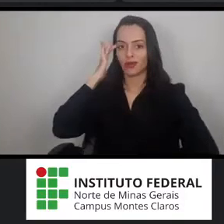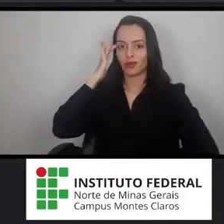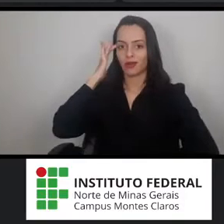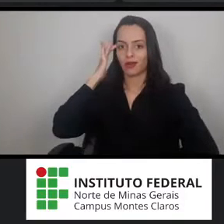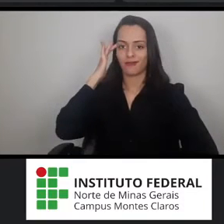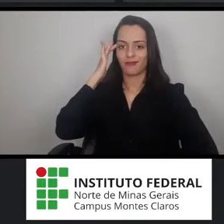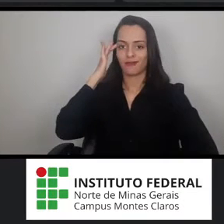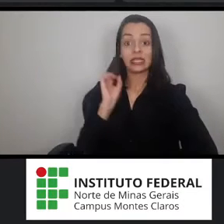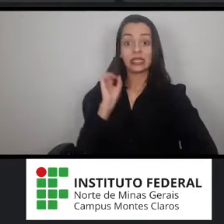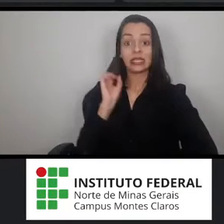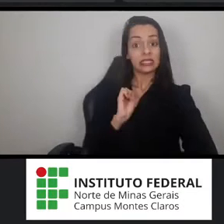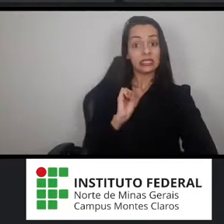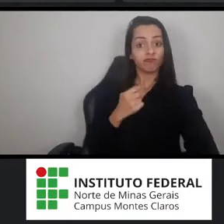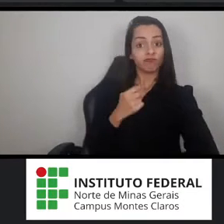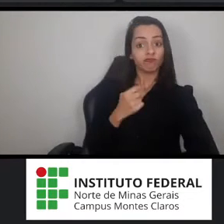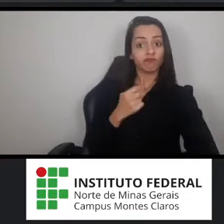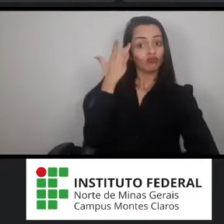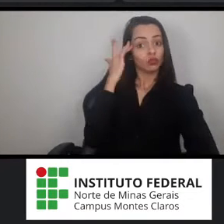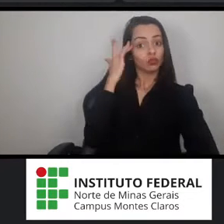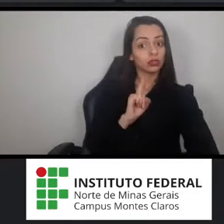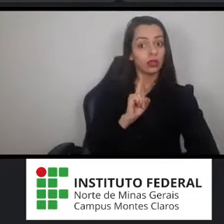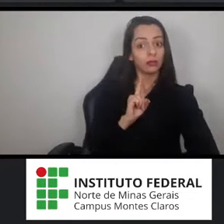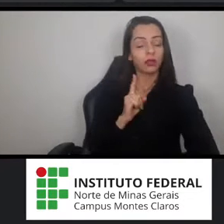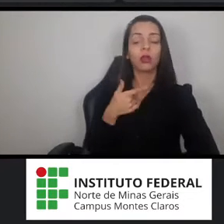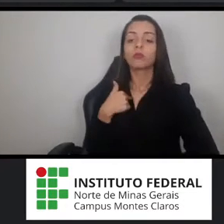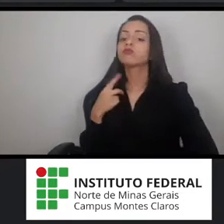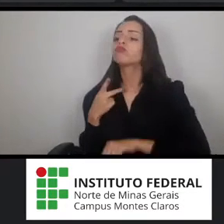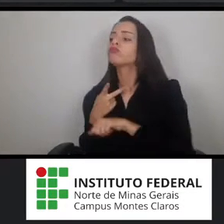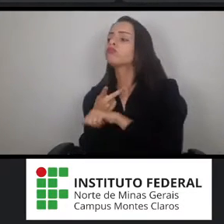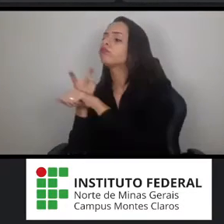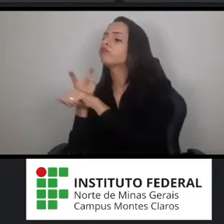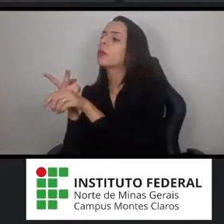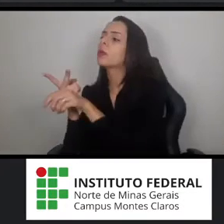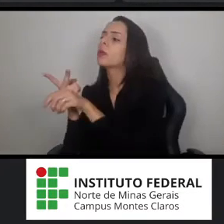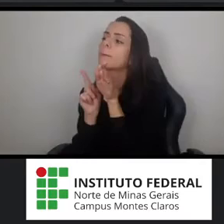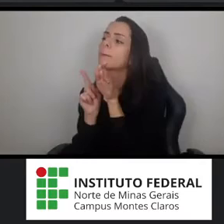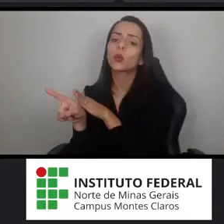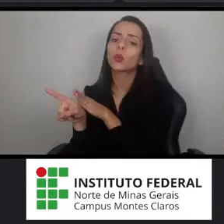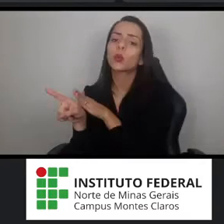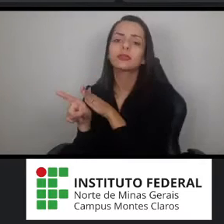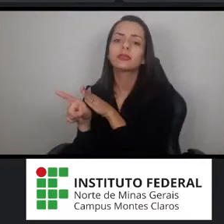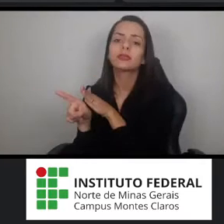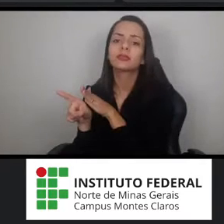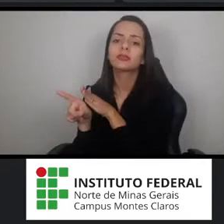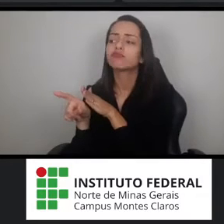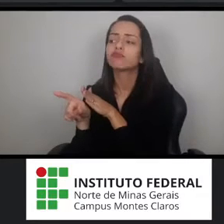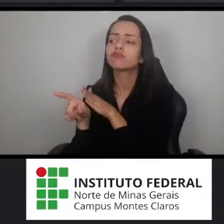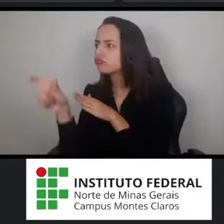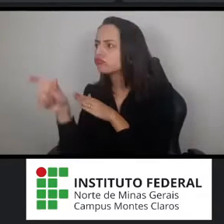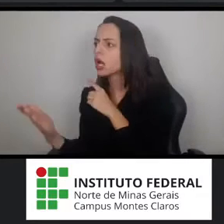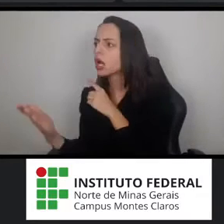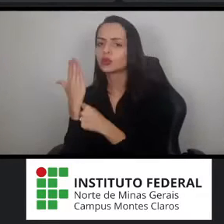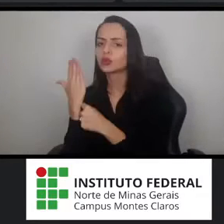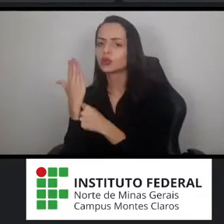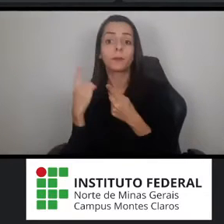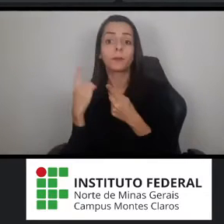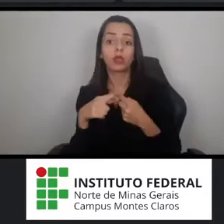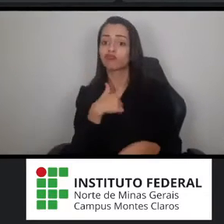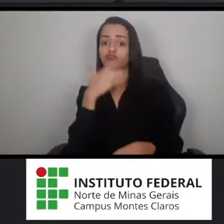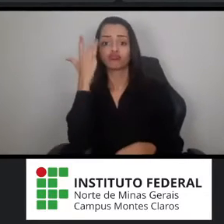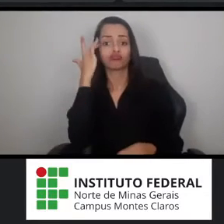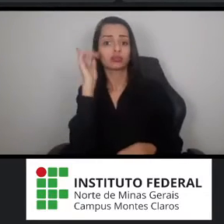área, devemos consultar quem tem o conhecimento para evitar o quê? Que possamos ter uma sobrecarga, possamos ter o quê?